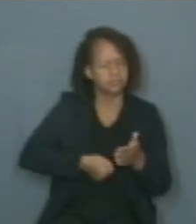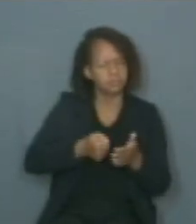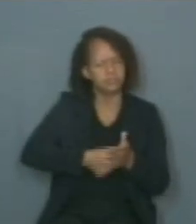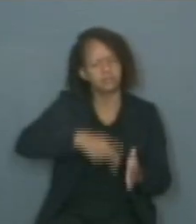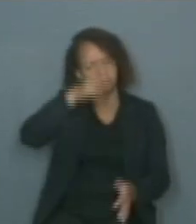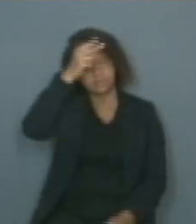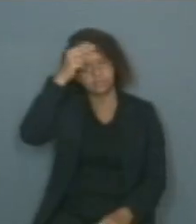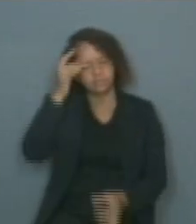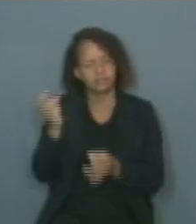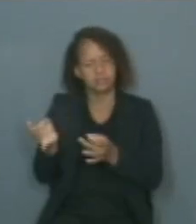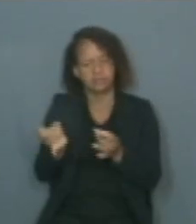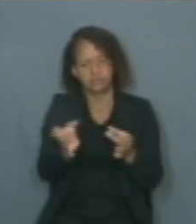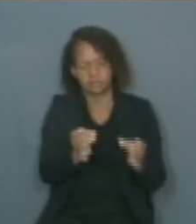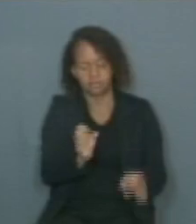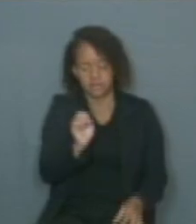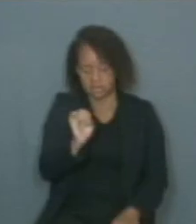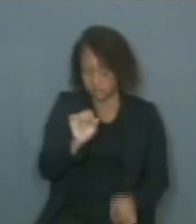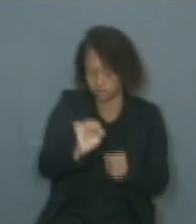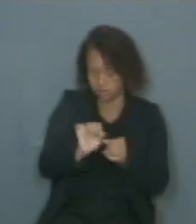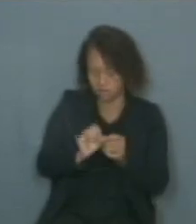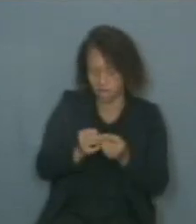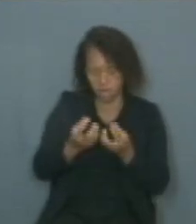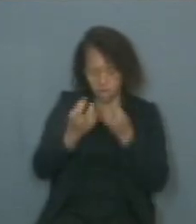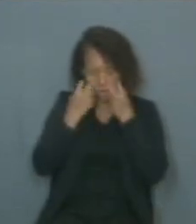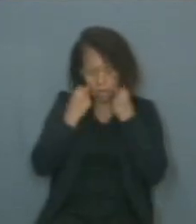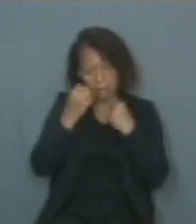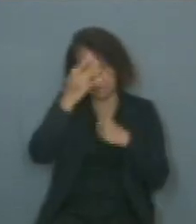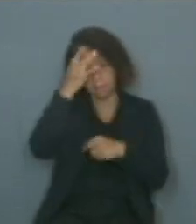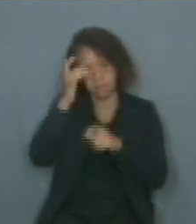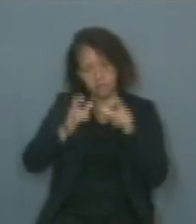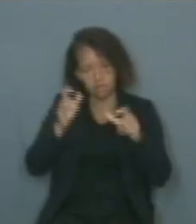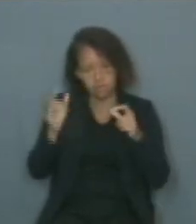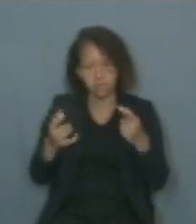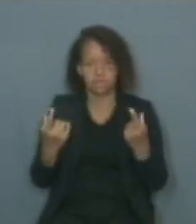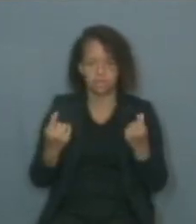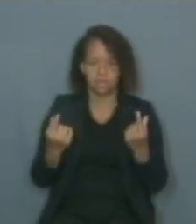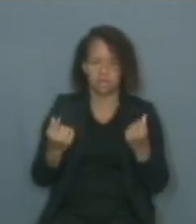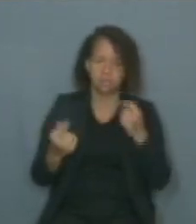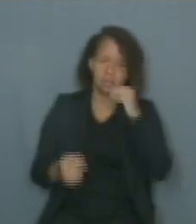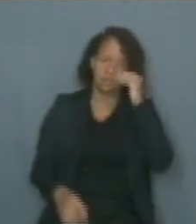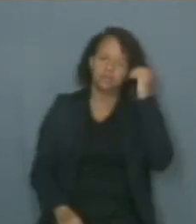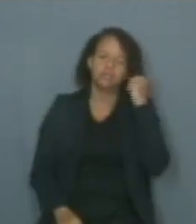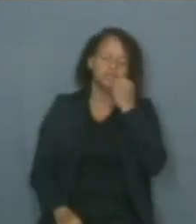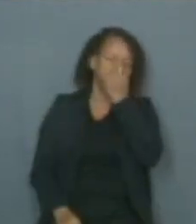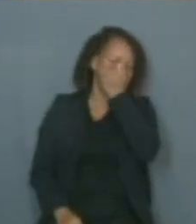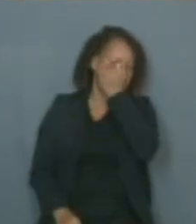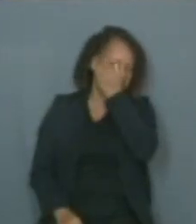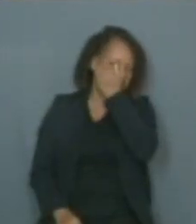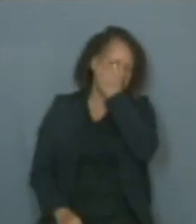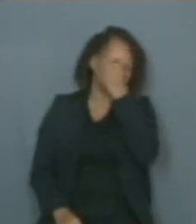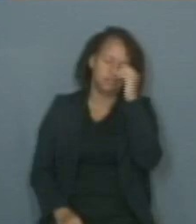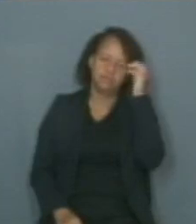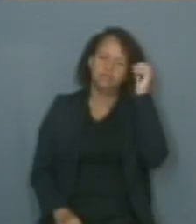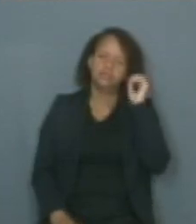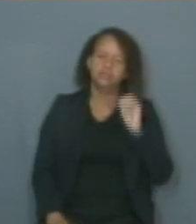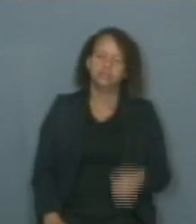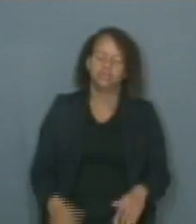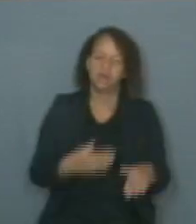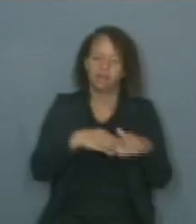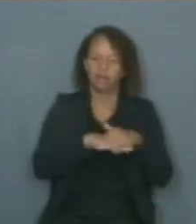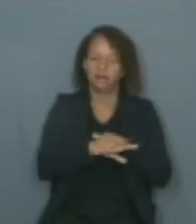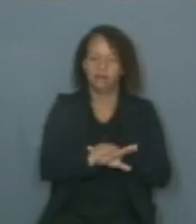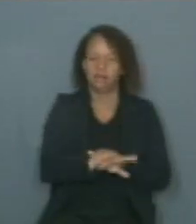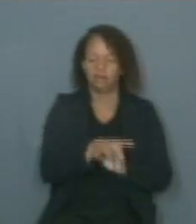fazer um leilão? E se não fizer um leilão, que doe para o povo recifense. Isso vai gerar dinheiro na economia do município. Agora,